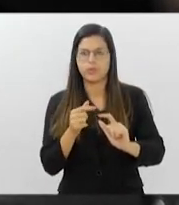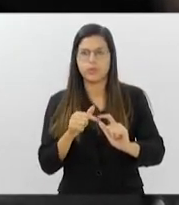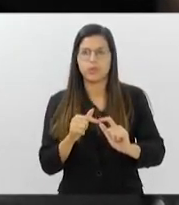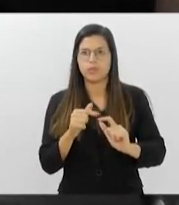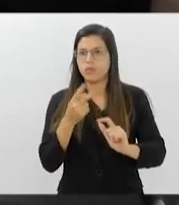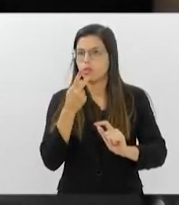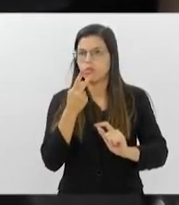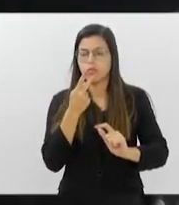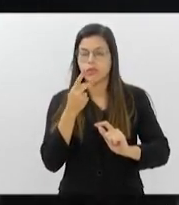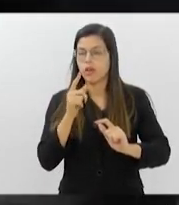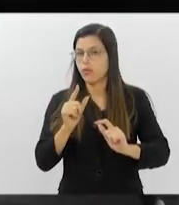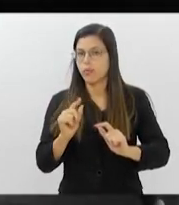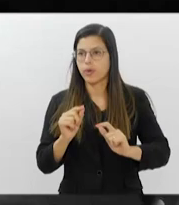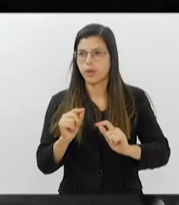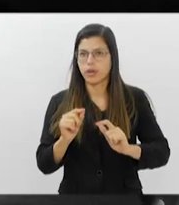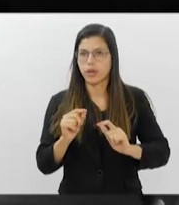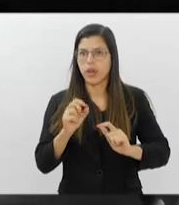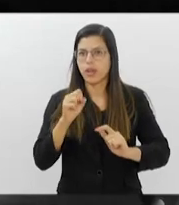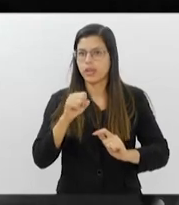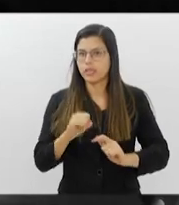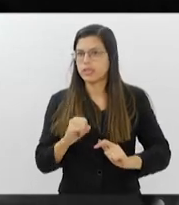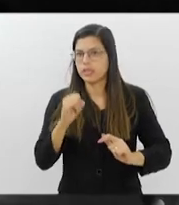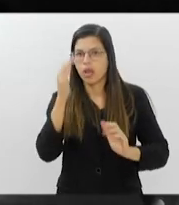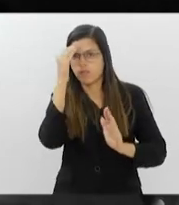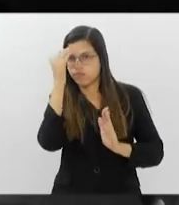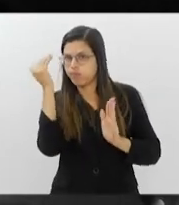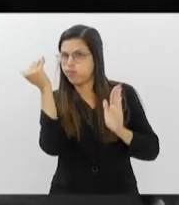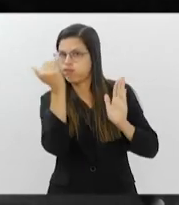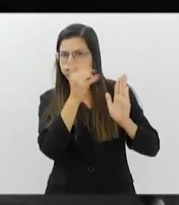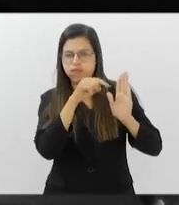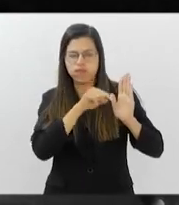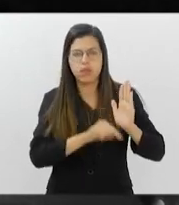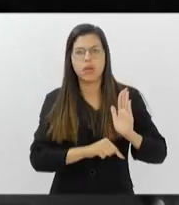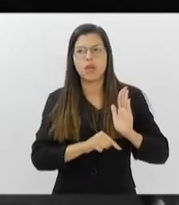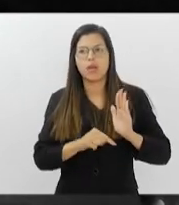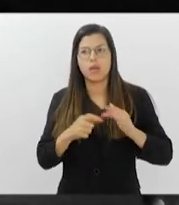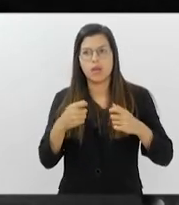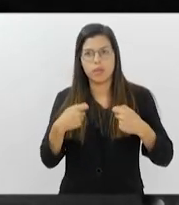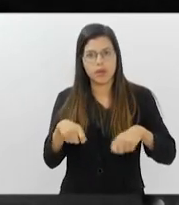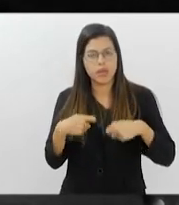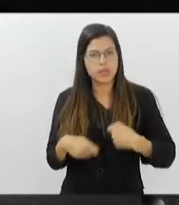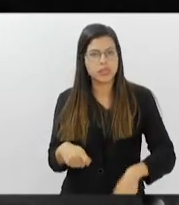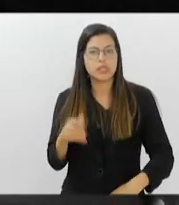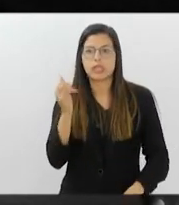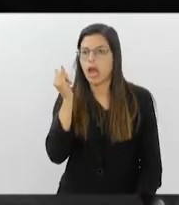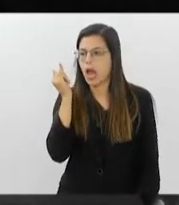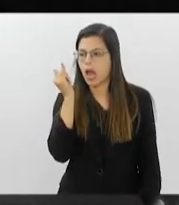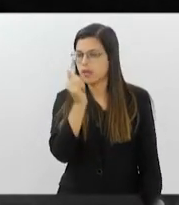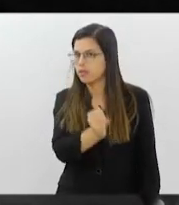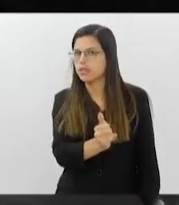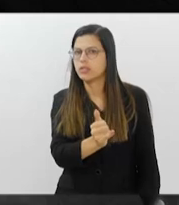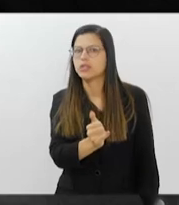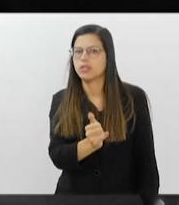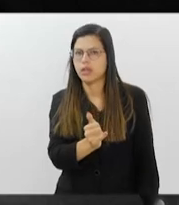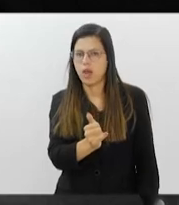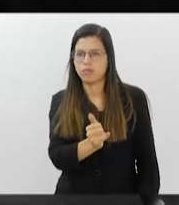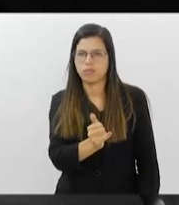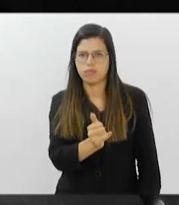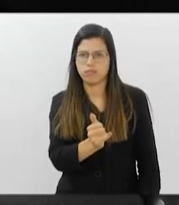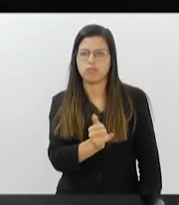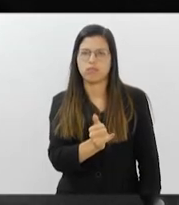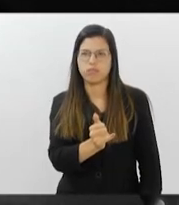sugere o seguinte: em caso de descumprimento, recomenda-se a aplicação de advertência. E